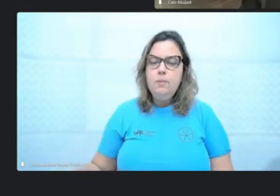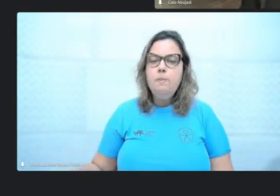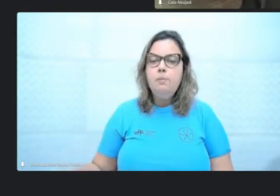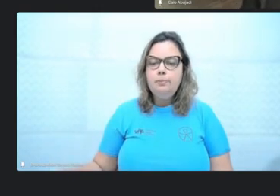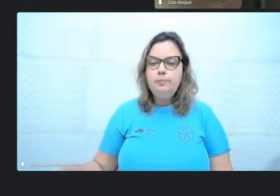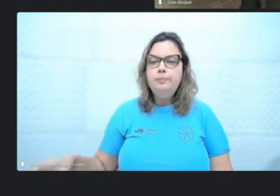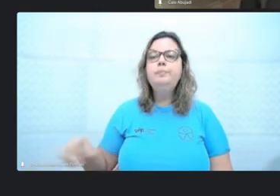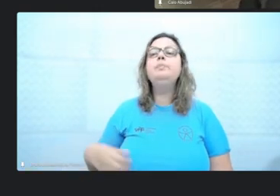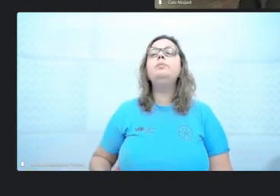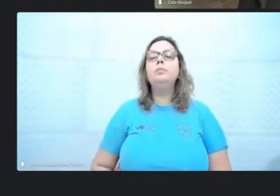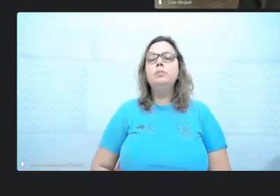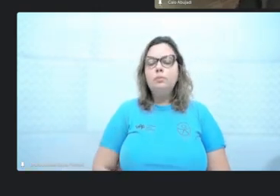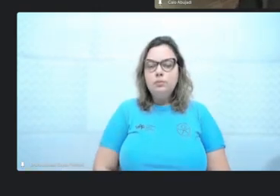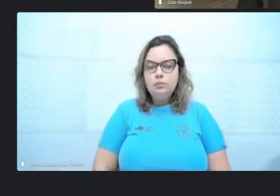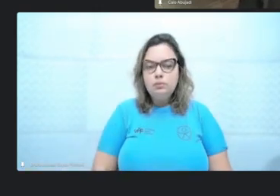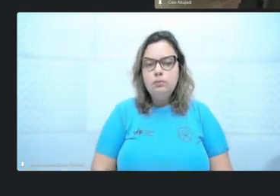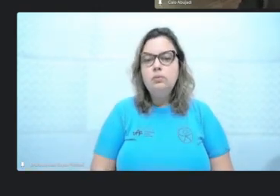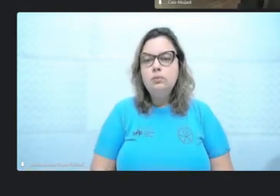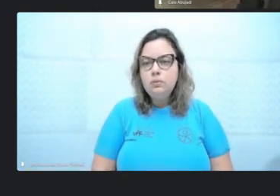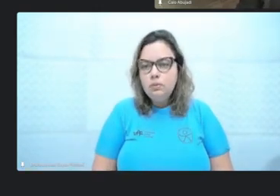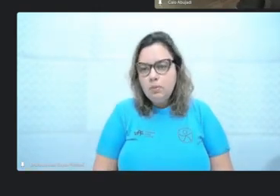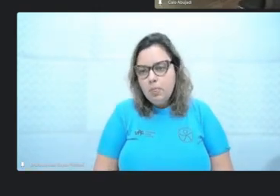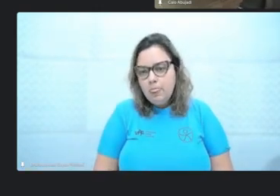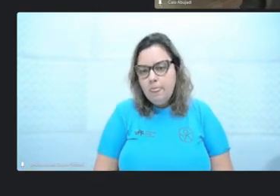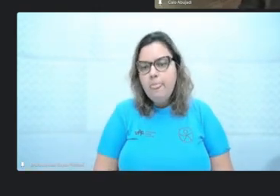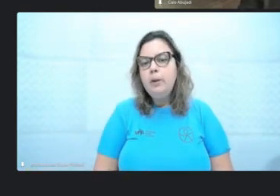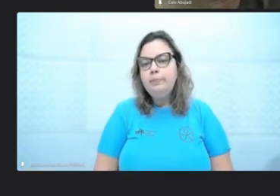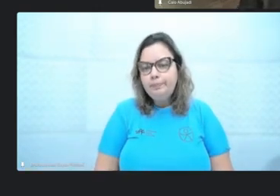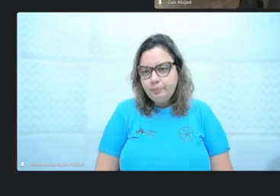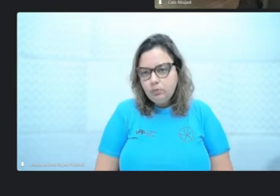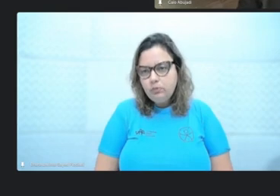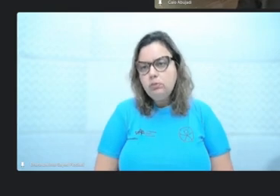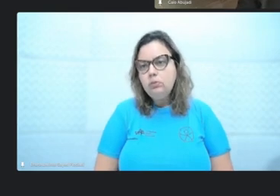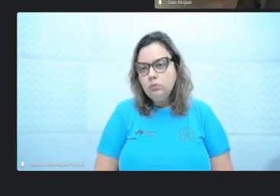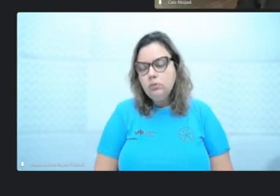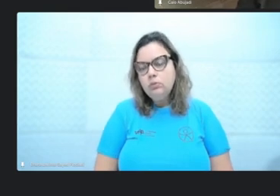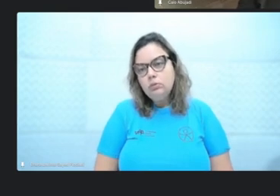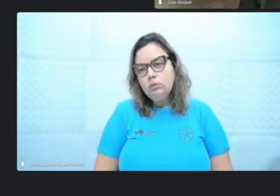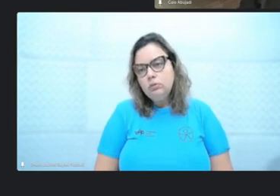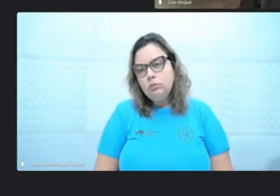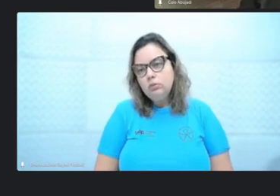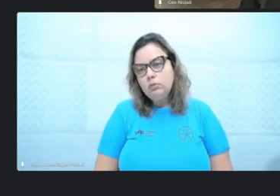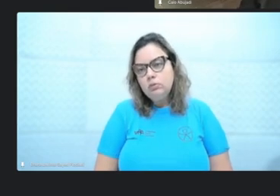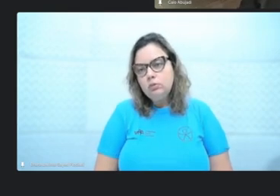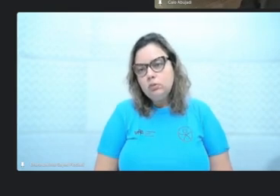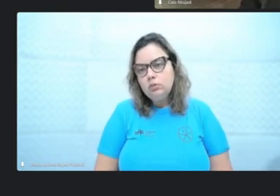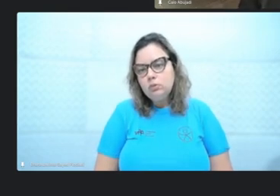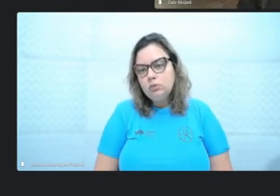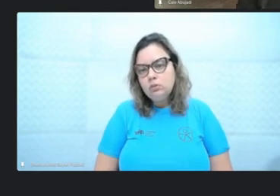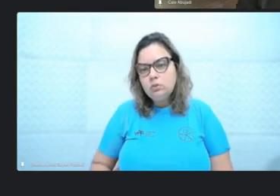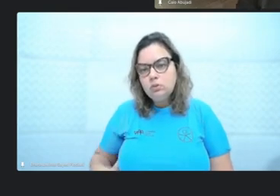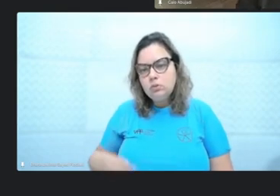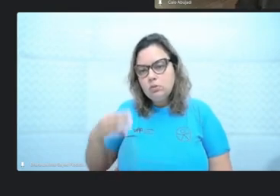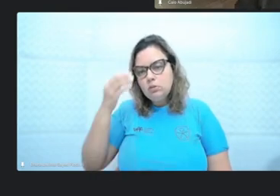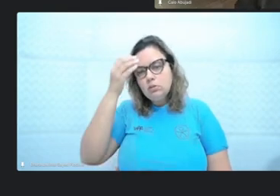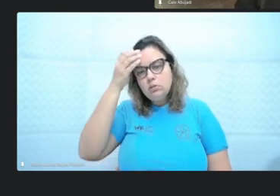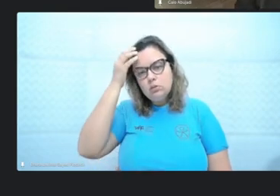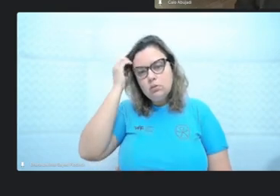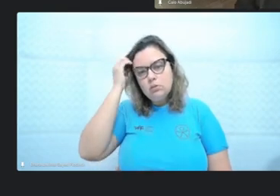desenvolvimento, parece ser algo muito mais complexo do que isso. Então, nós hoje estamos definindo o autismo